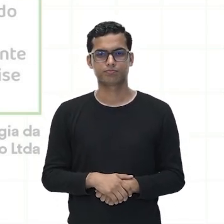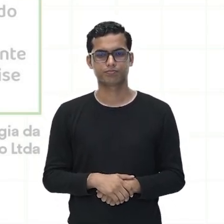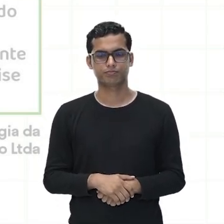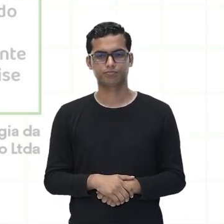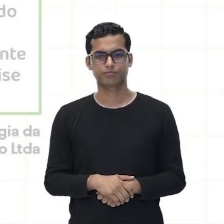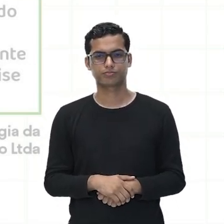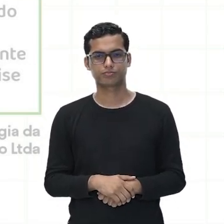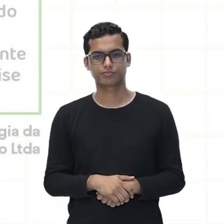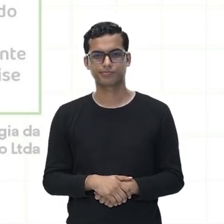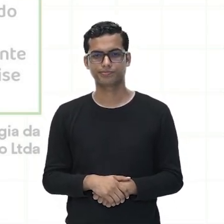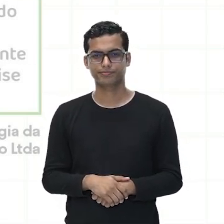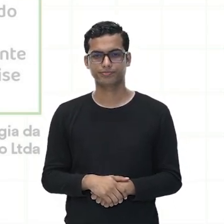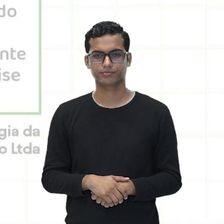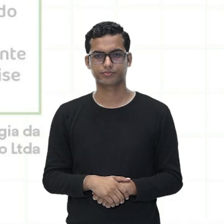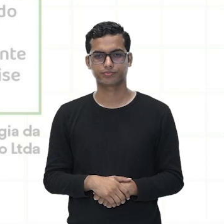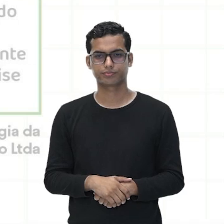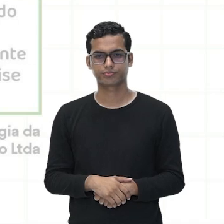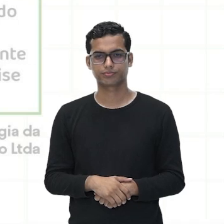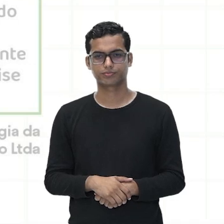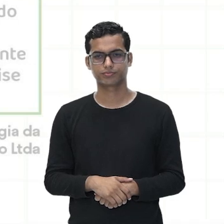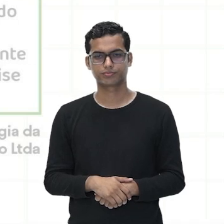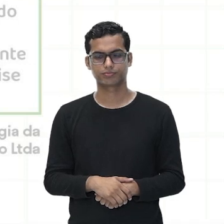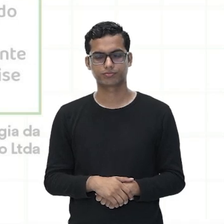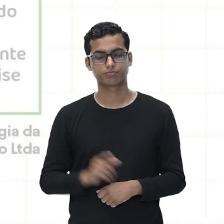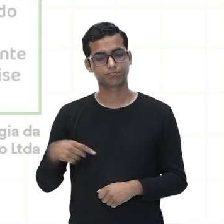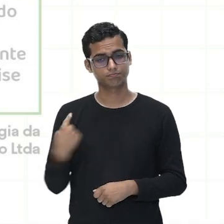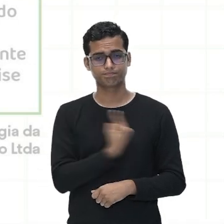é o Sol que se move, né?